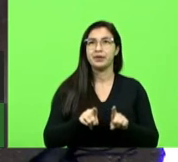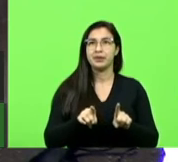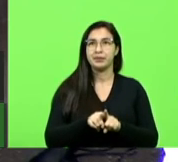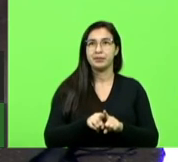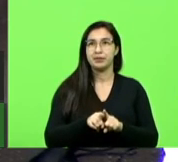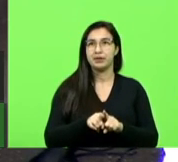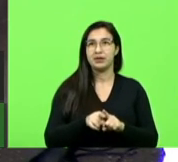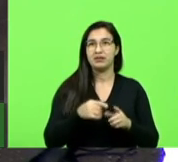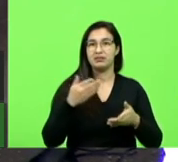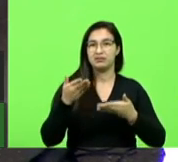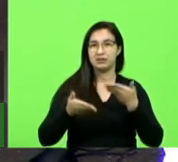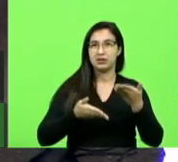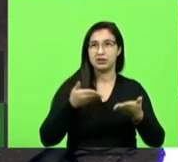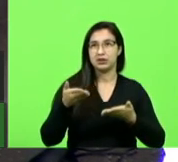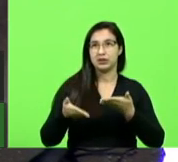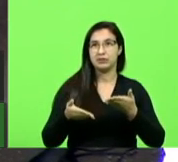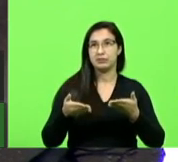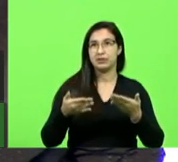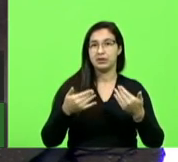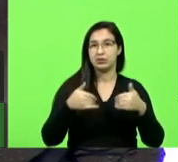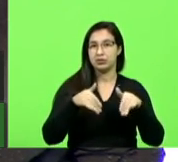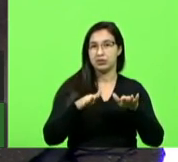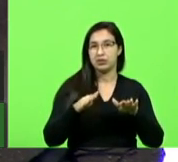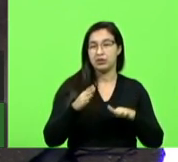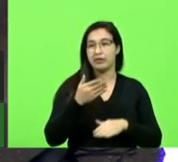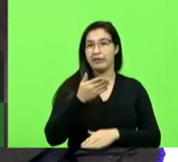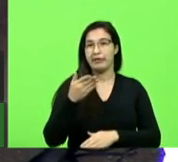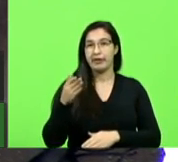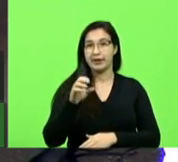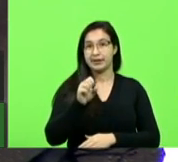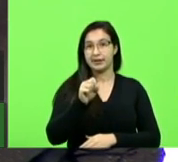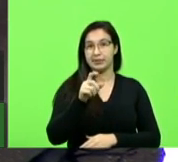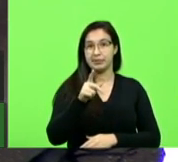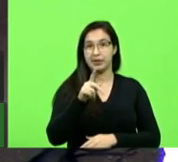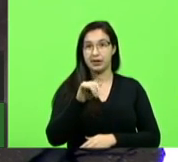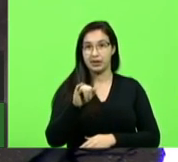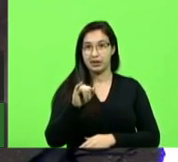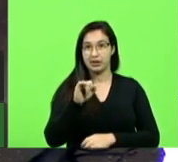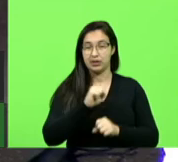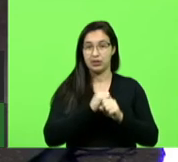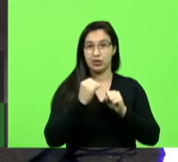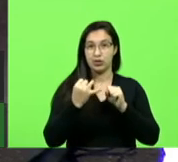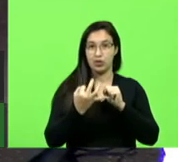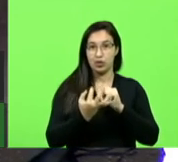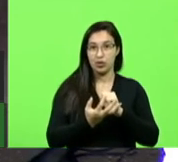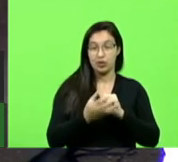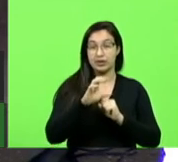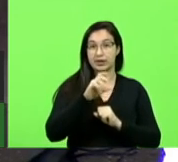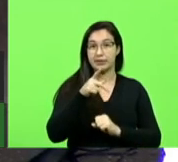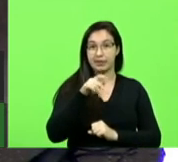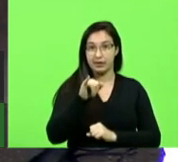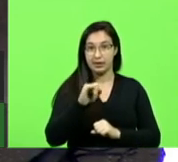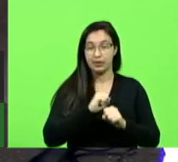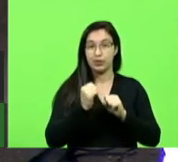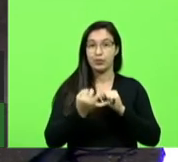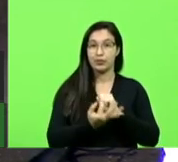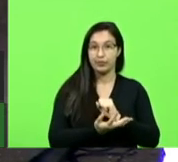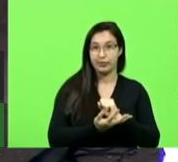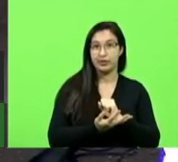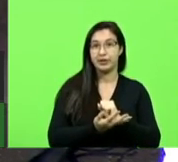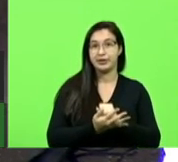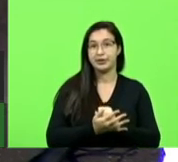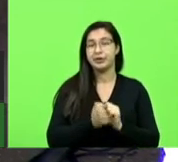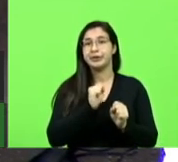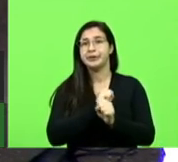tratamento dispensado às testemunhas da CPI do Covid, fiquei esperando realmente da parte de